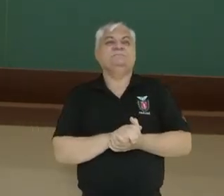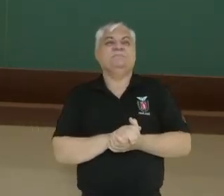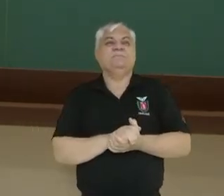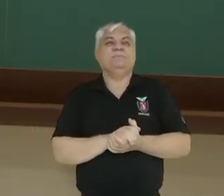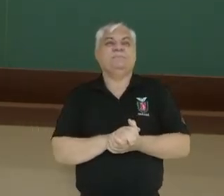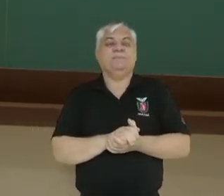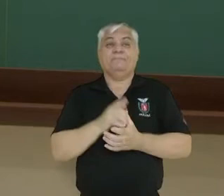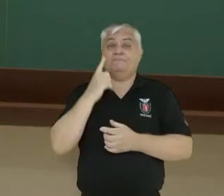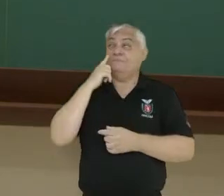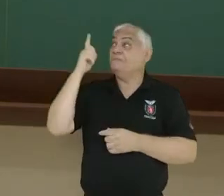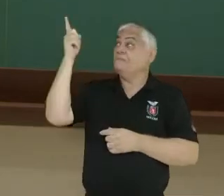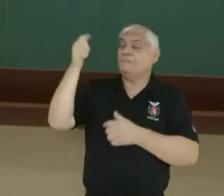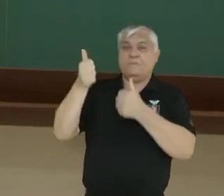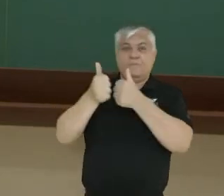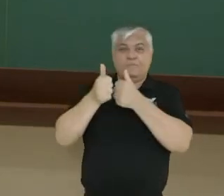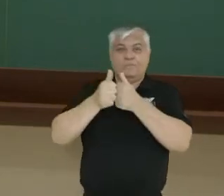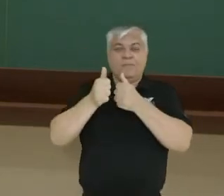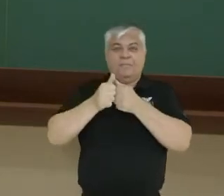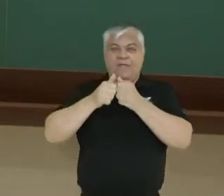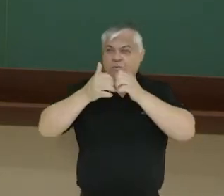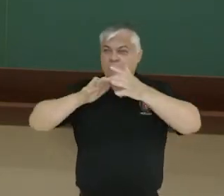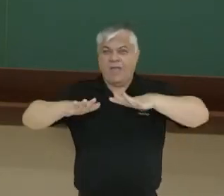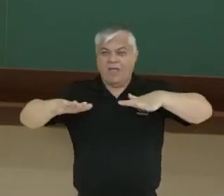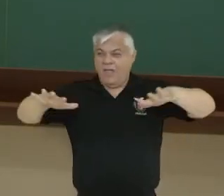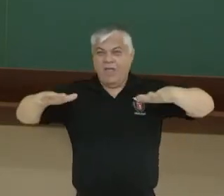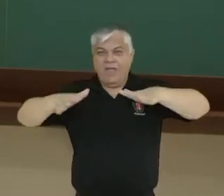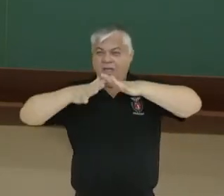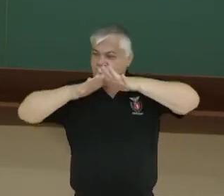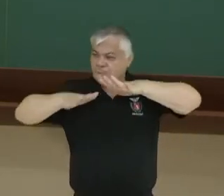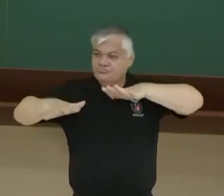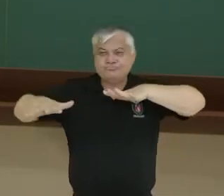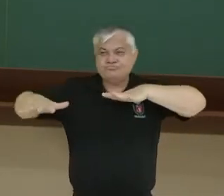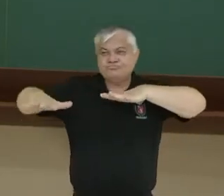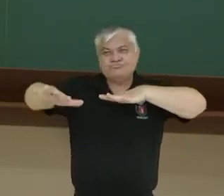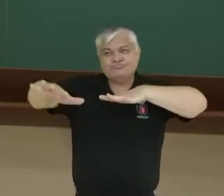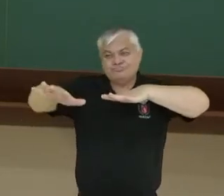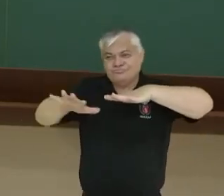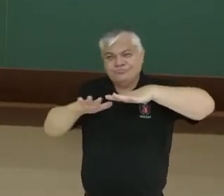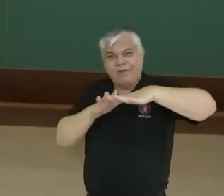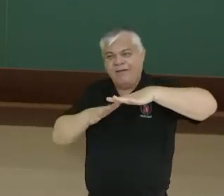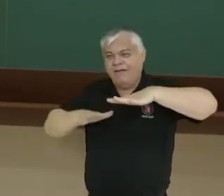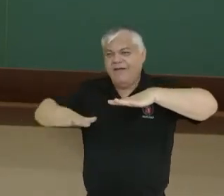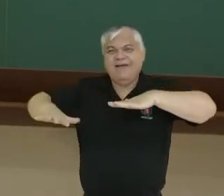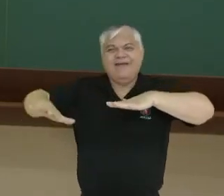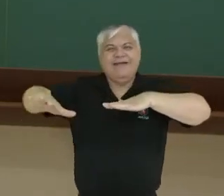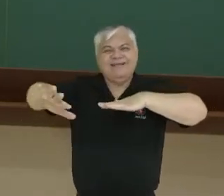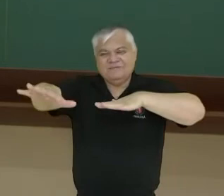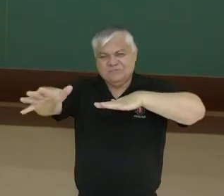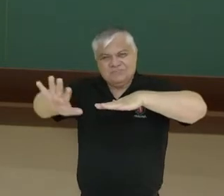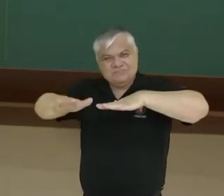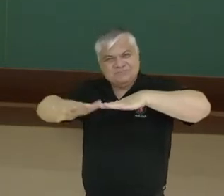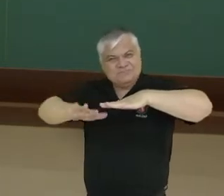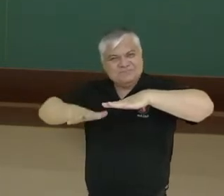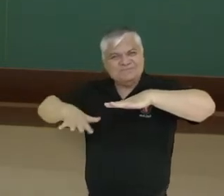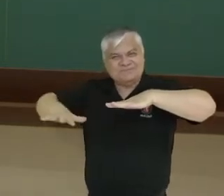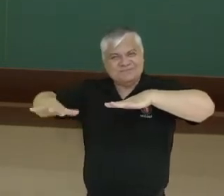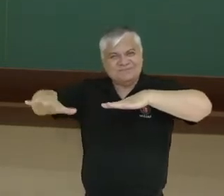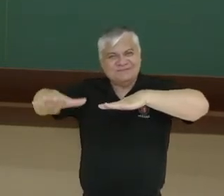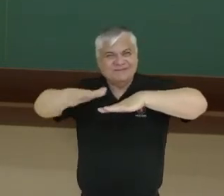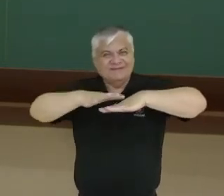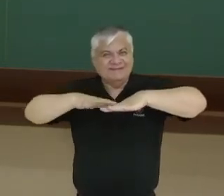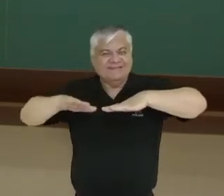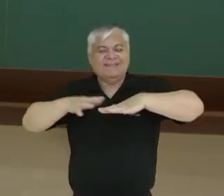faixa litorânea, nós vamos ter o clima tropical atlântico, é nomeado assim, quando a gente estuda os climas